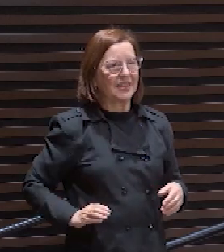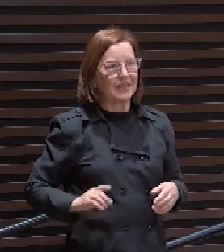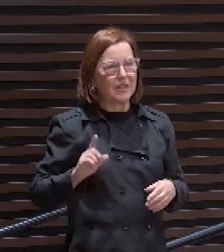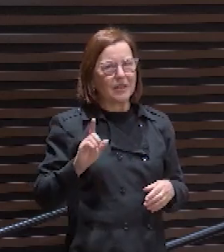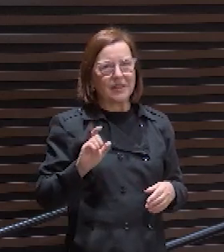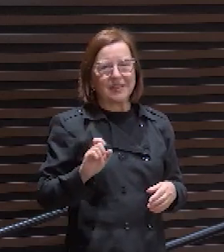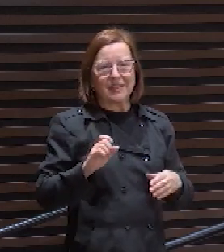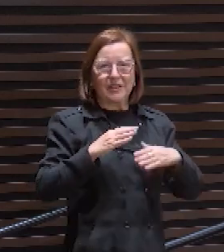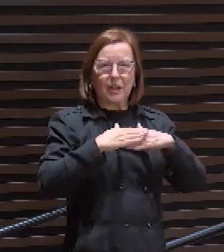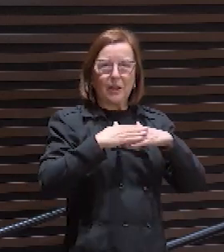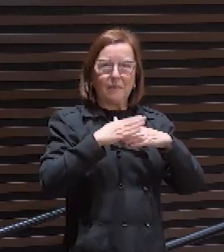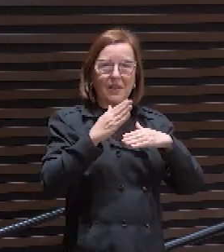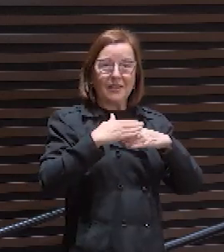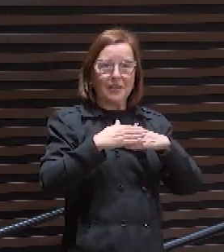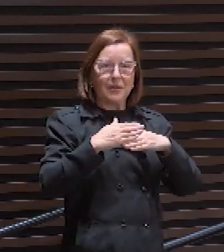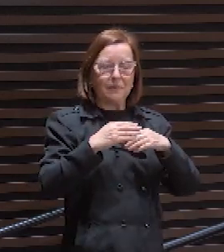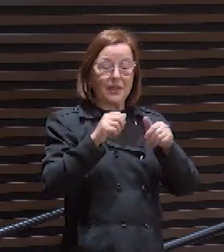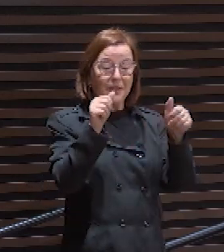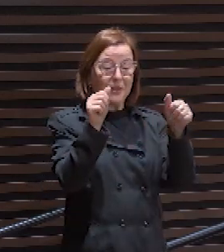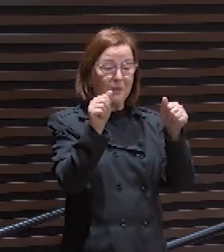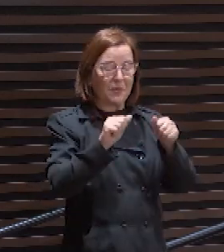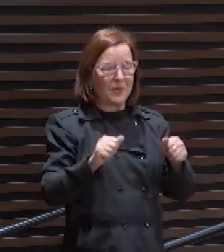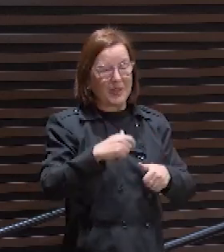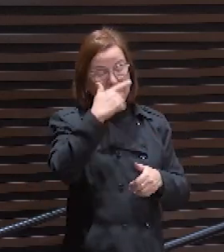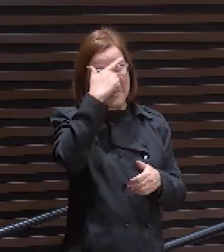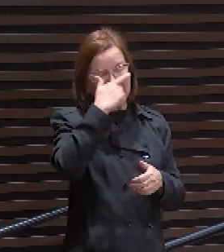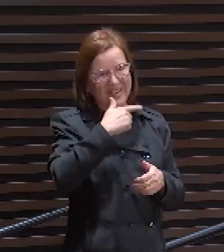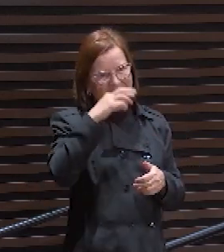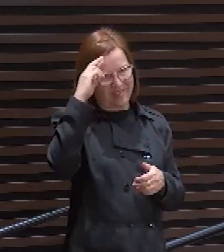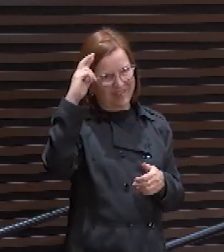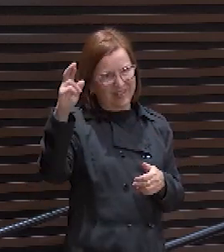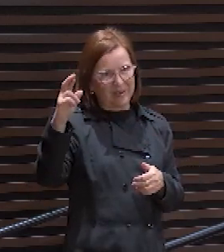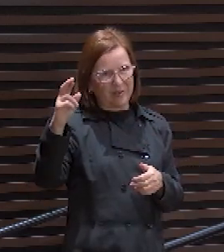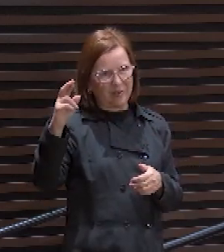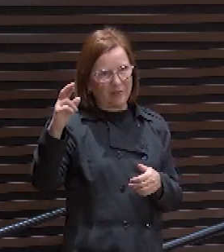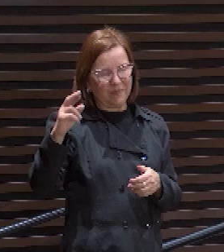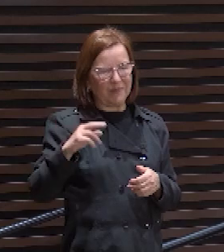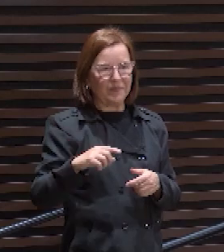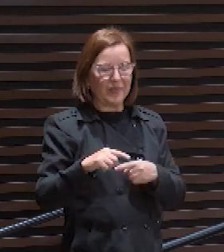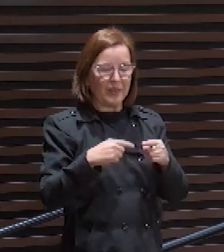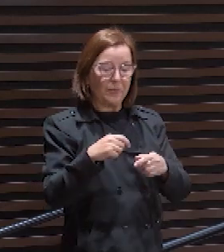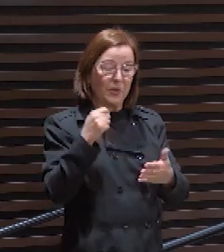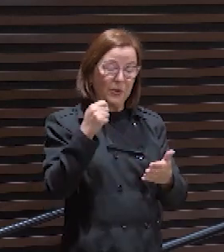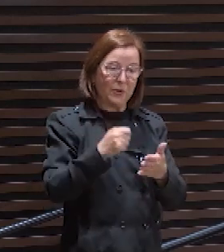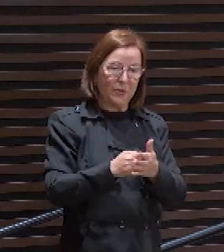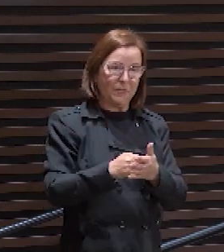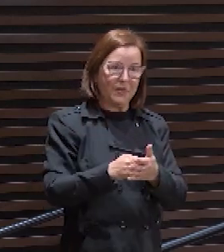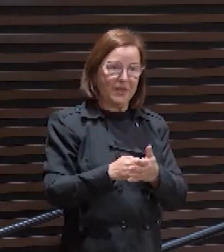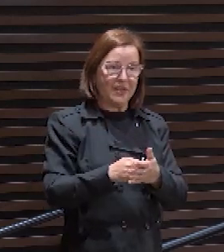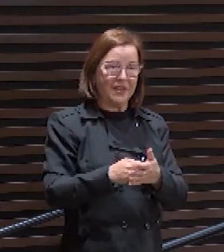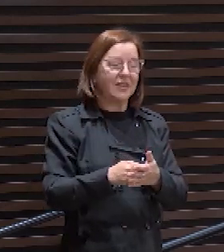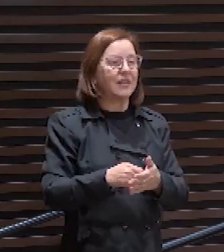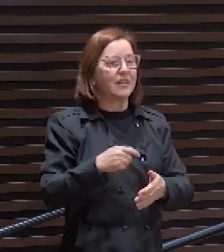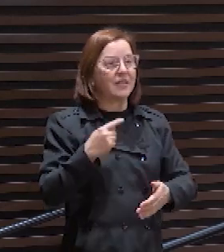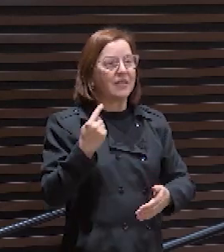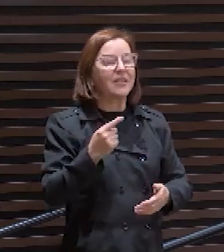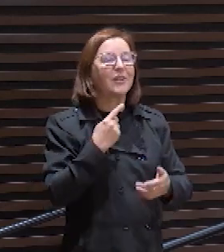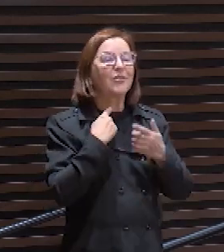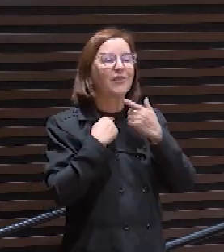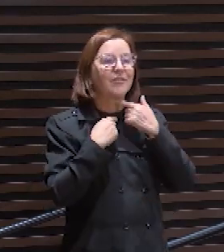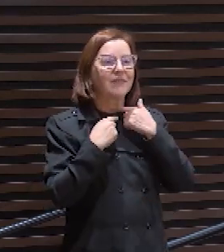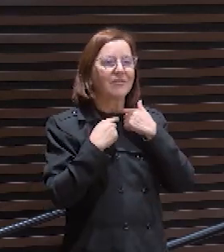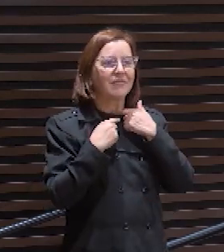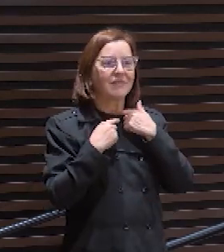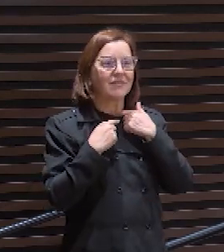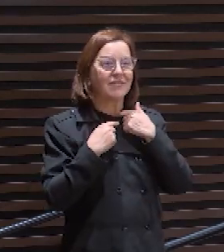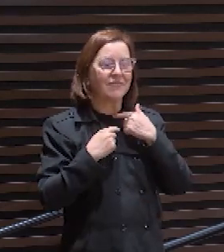amoldada ao caráter dele. E ao cumprir a sua vocação como cristão, todo o seu